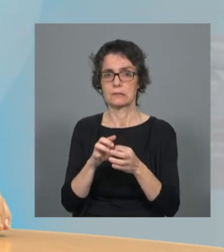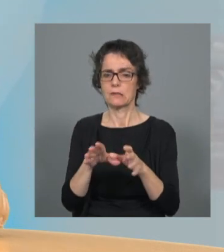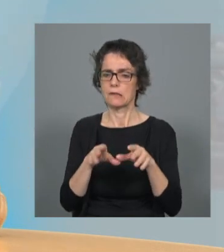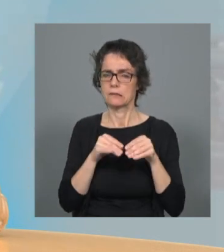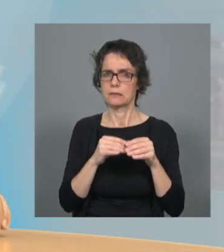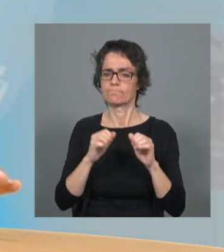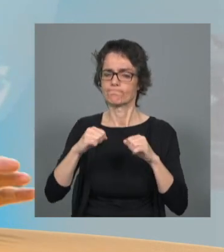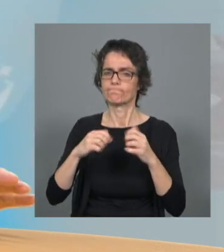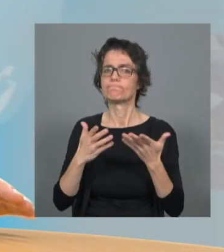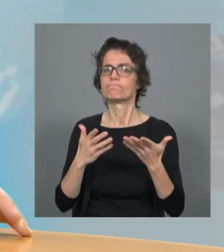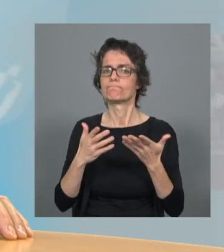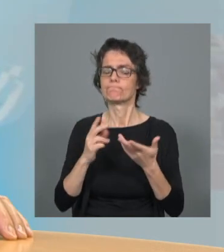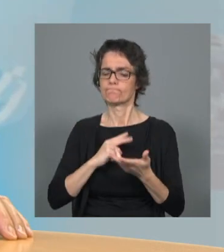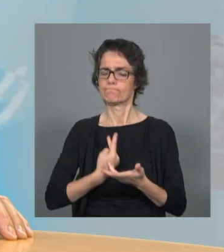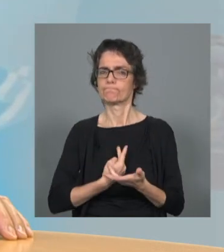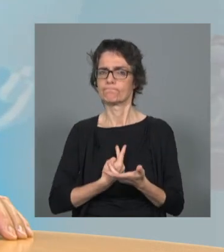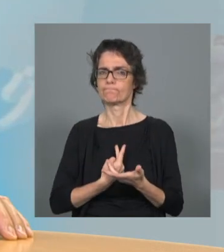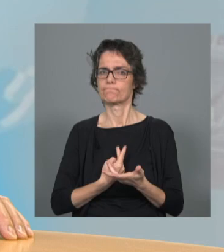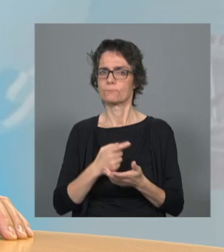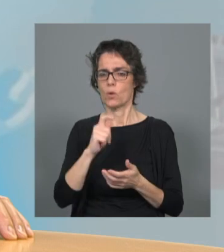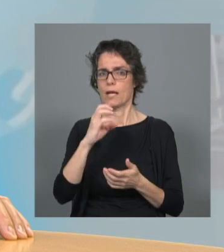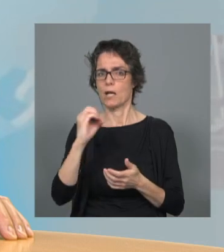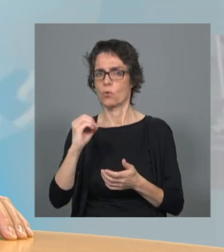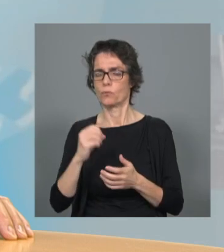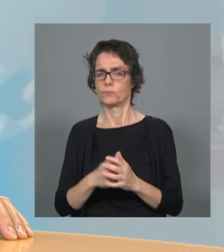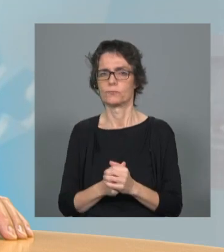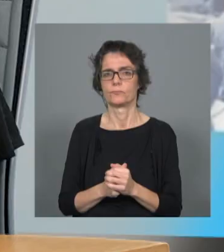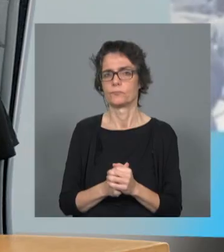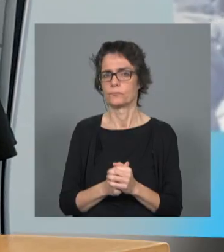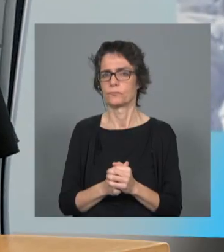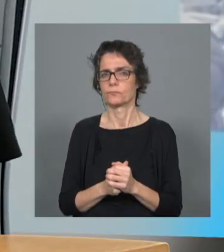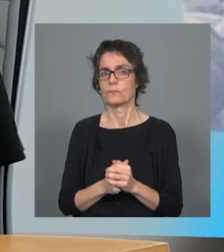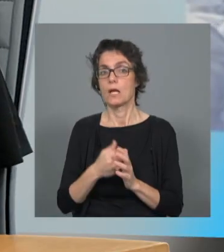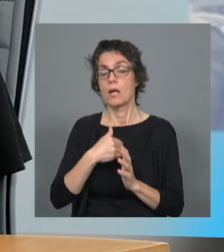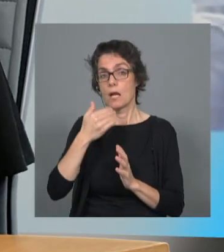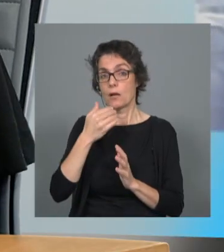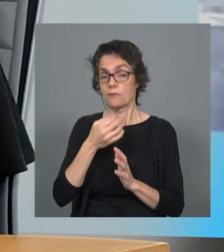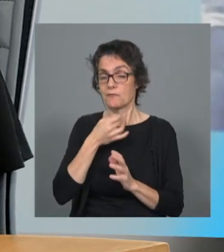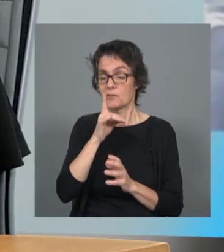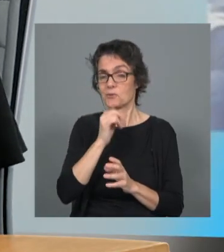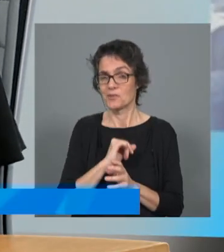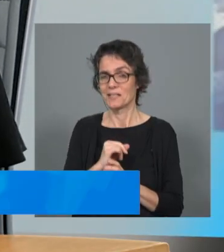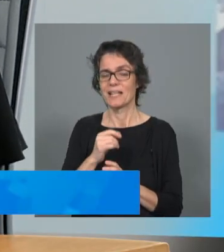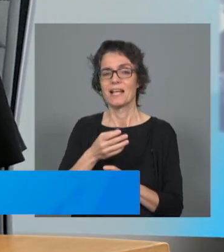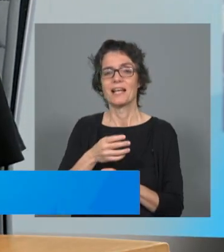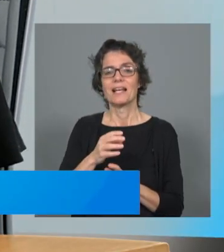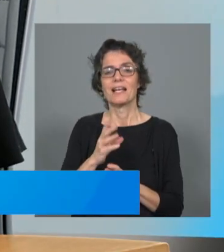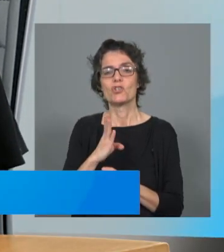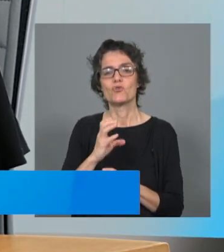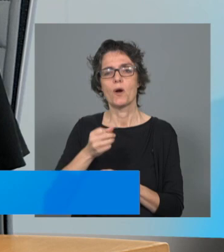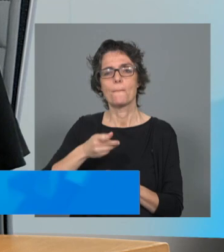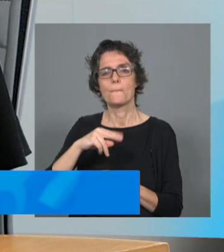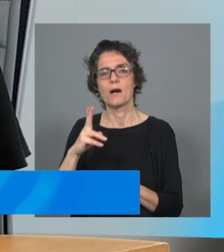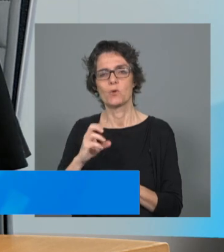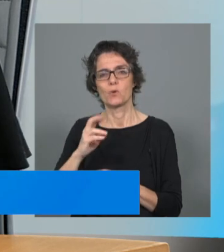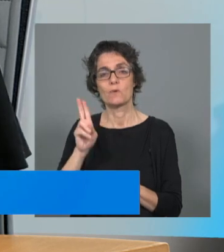este compromisso de conversão? Eu posso dizer que João Paulo II pediu um passo no âmbito da